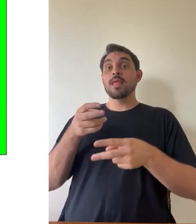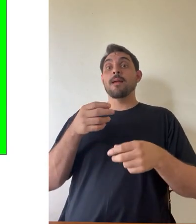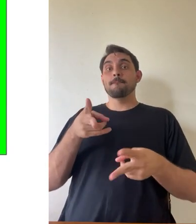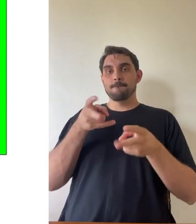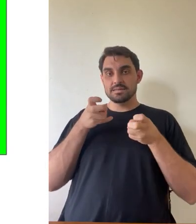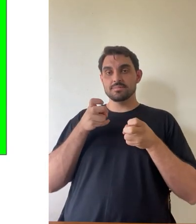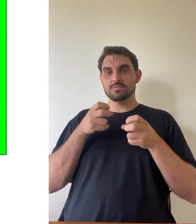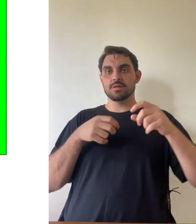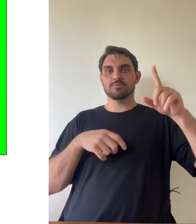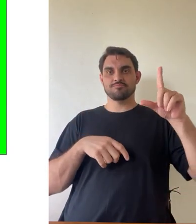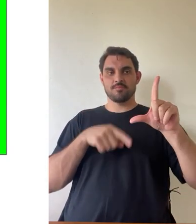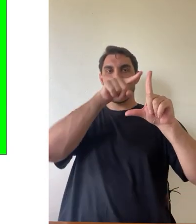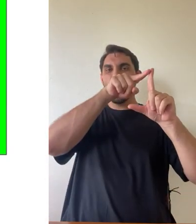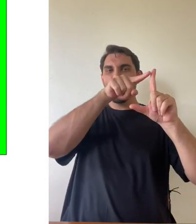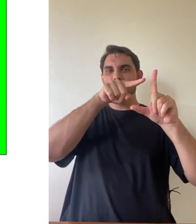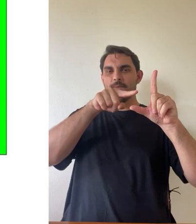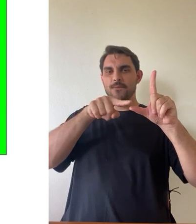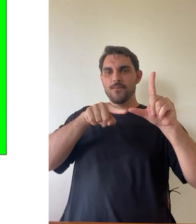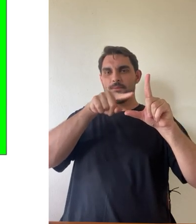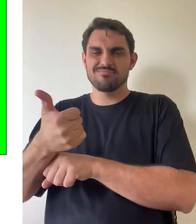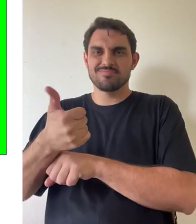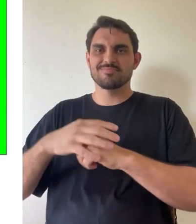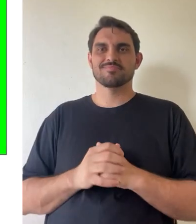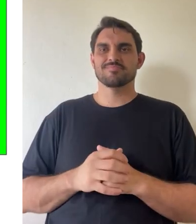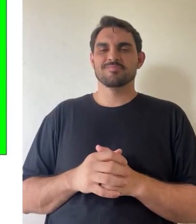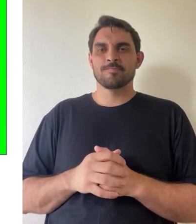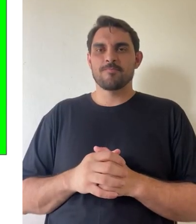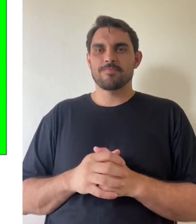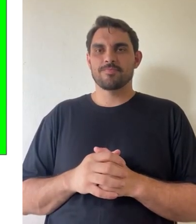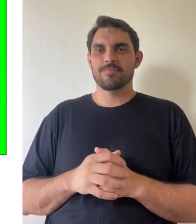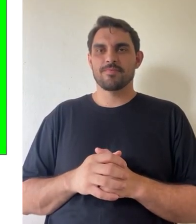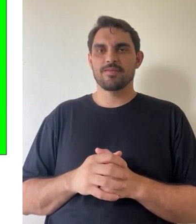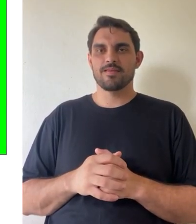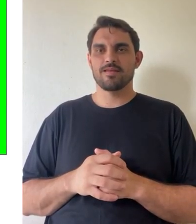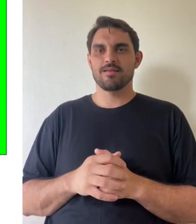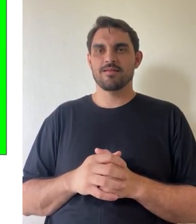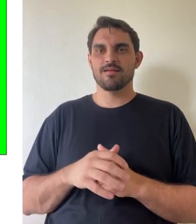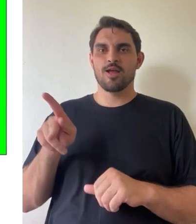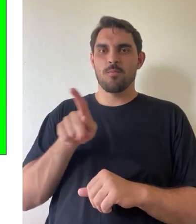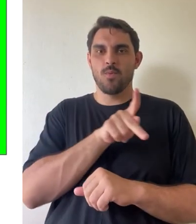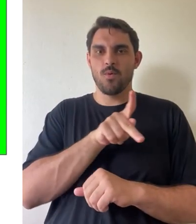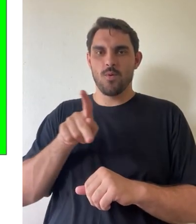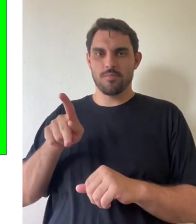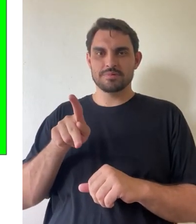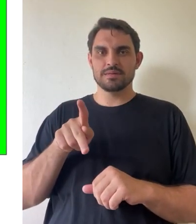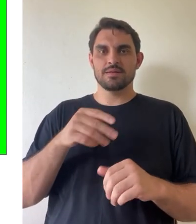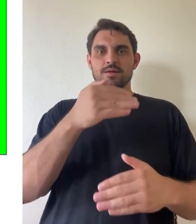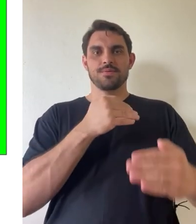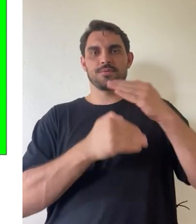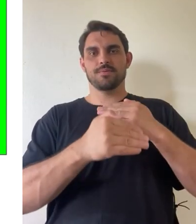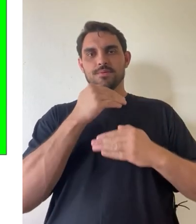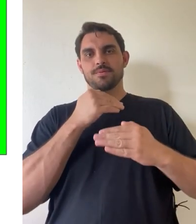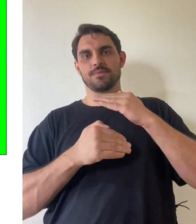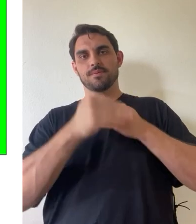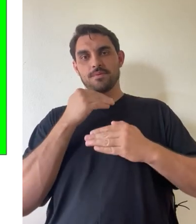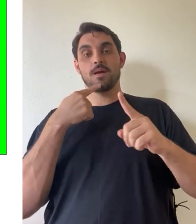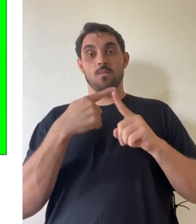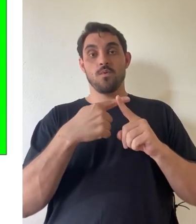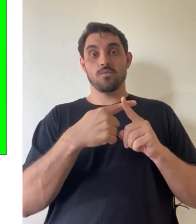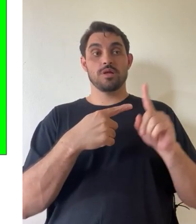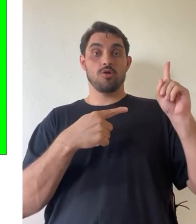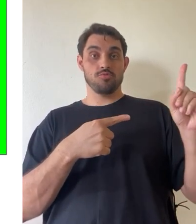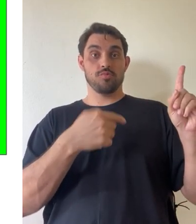está diminuindo no decorrer do tempo, onde, para nós expressarmos